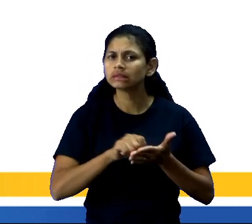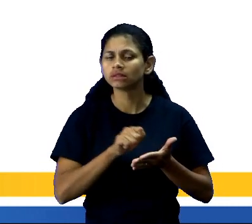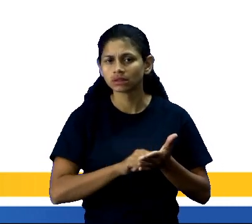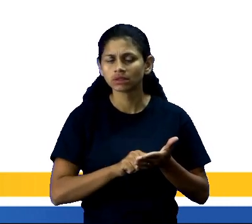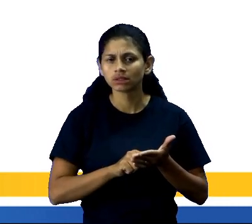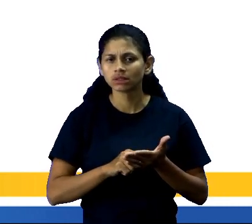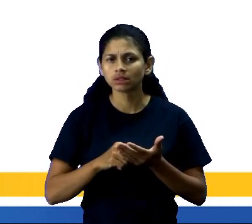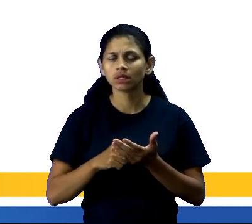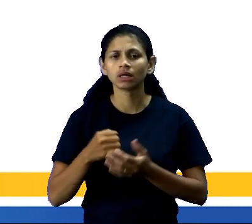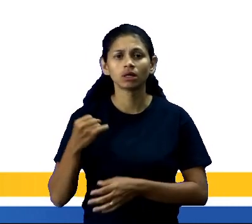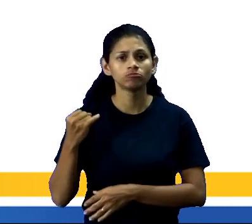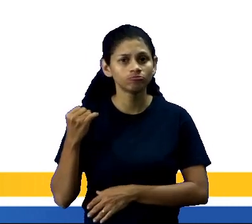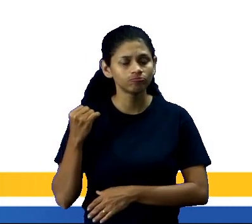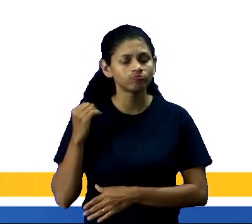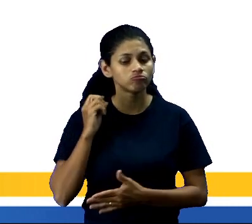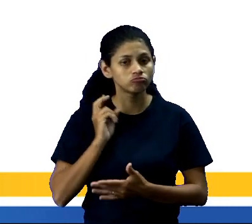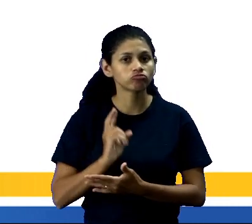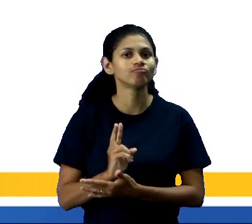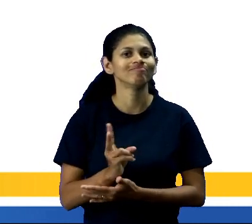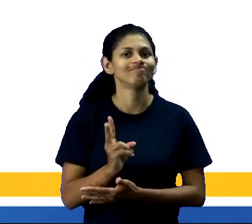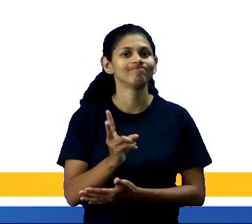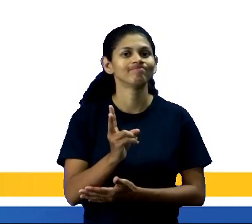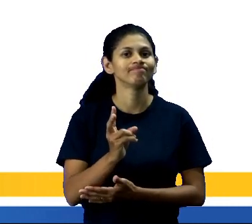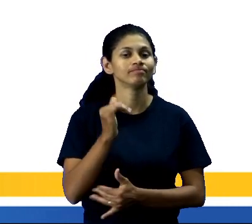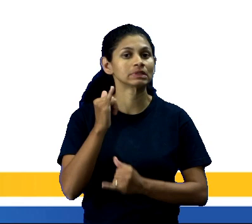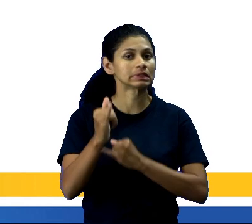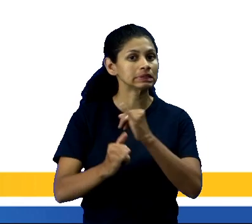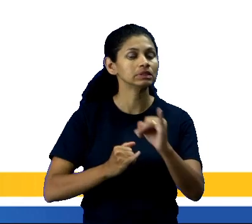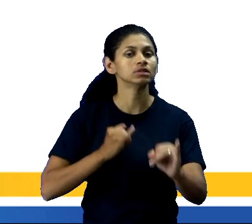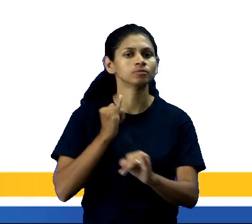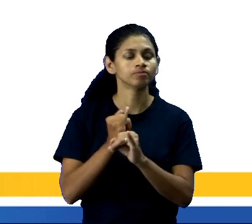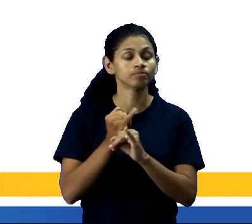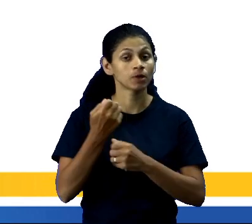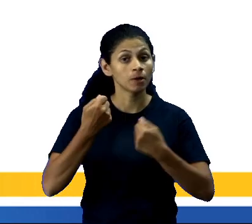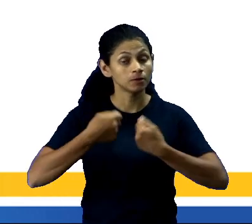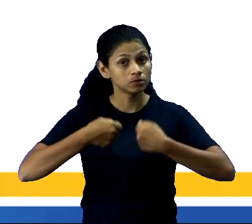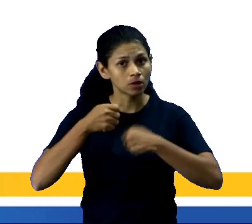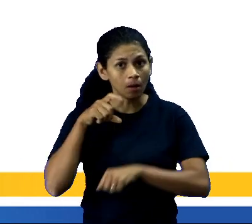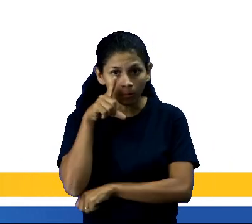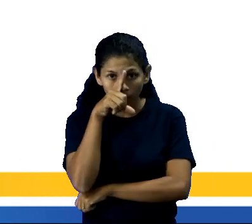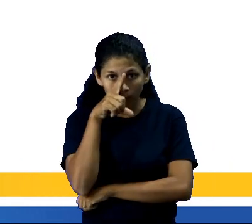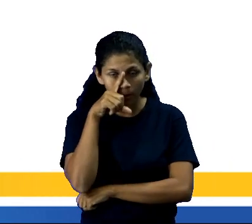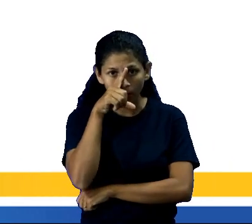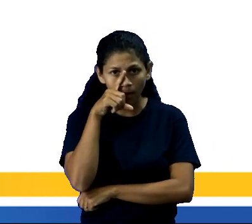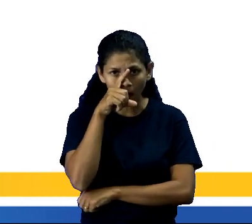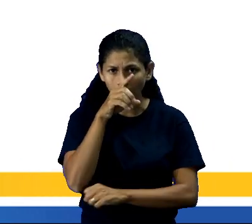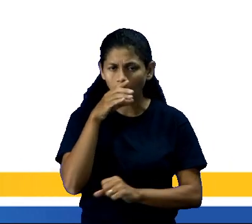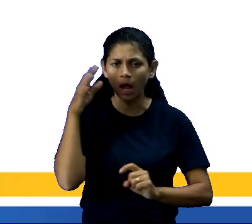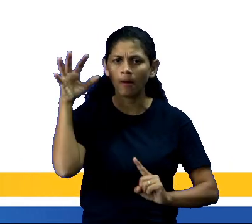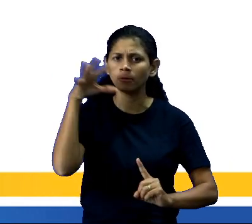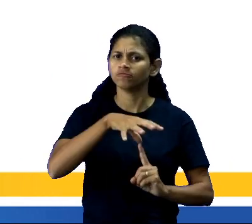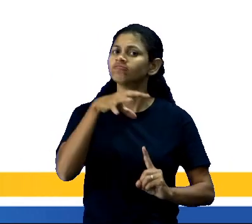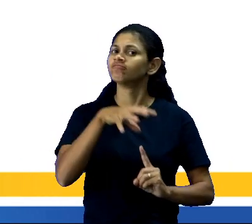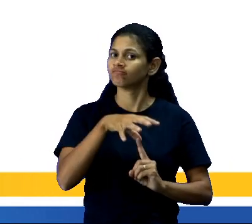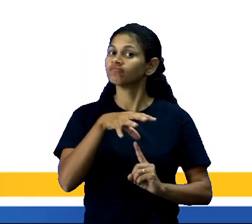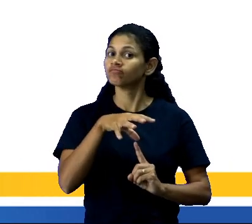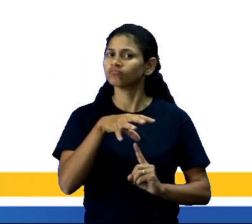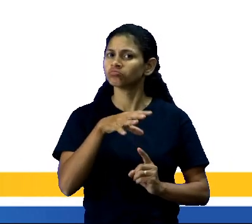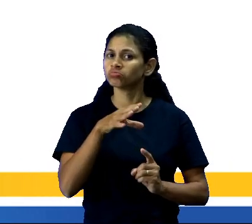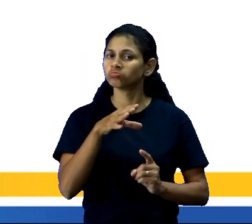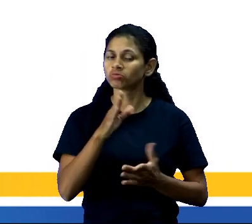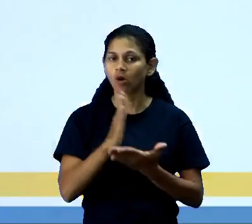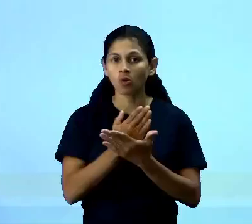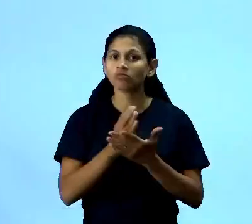internet e temos de ter cuidado para que não sejamos totalmente influenciados antes de termos o primeiro contato com